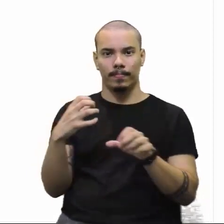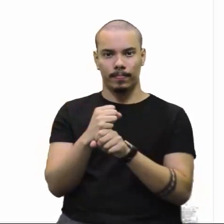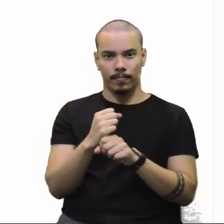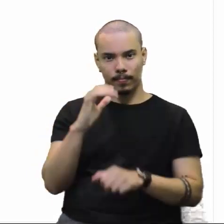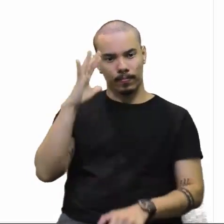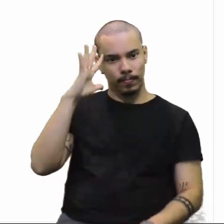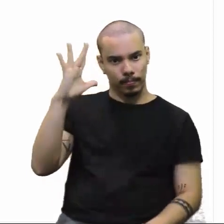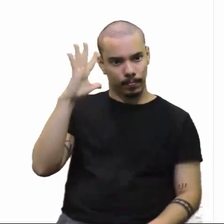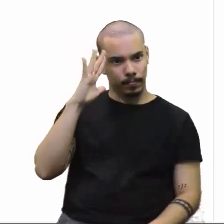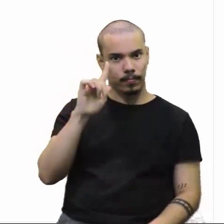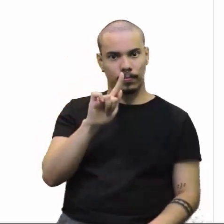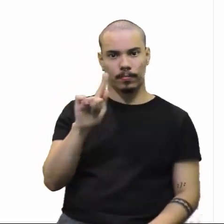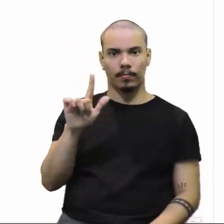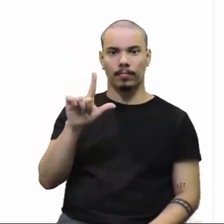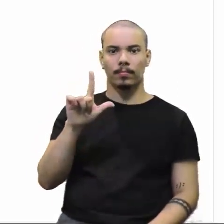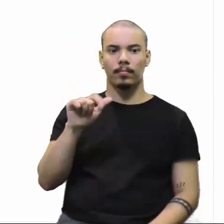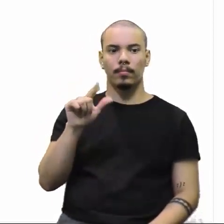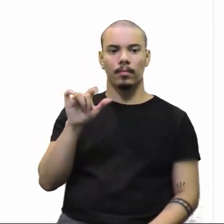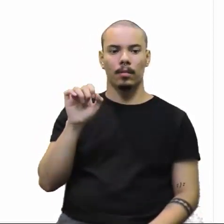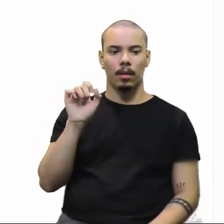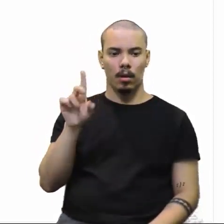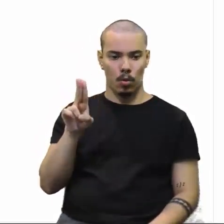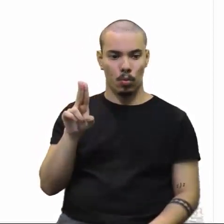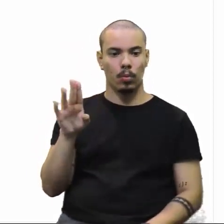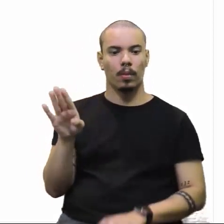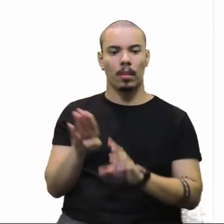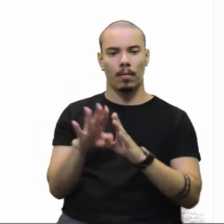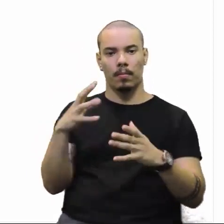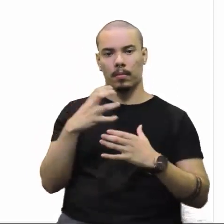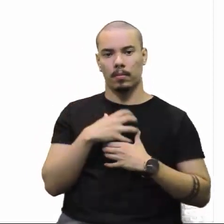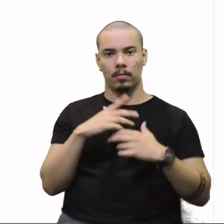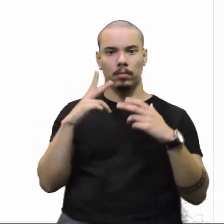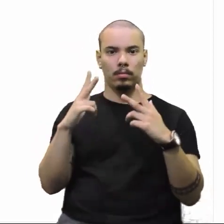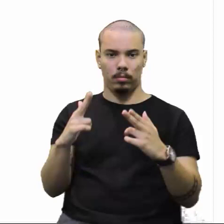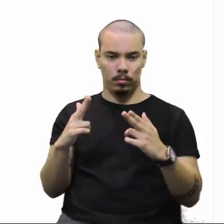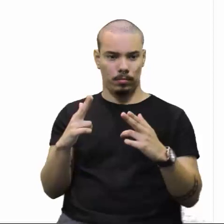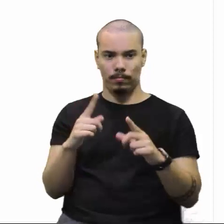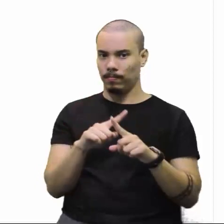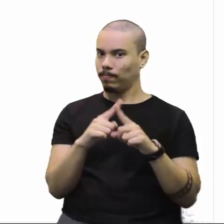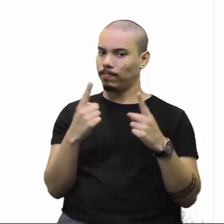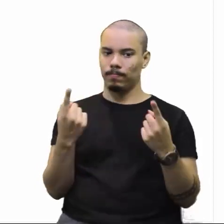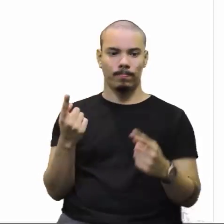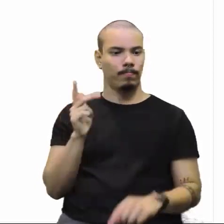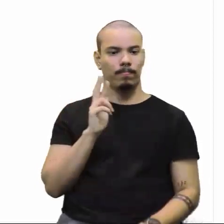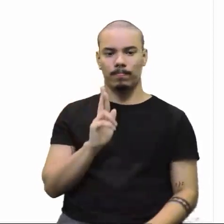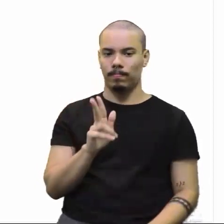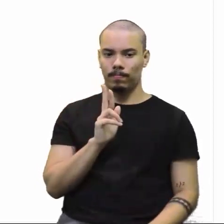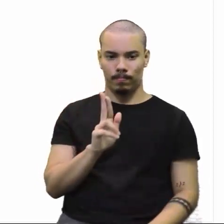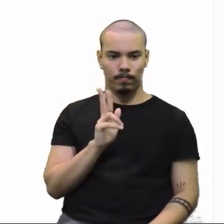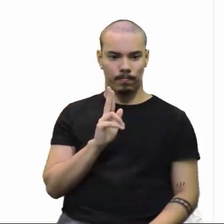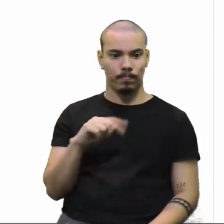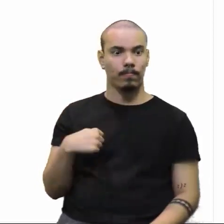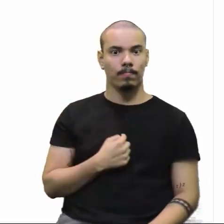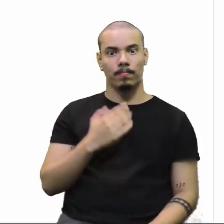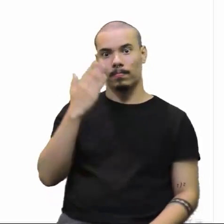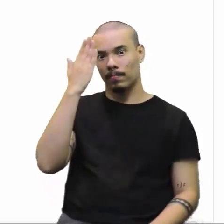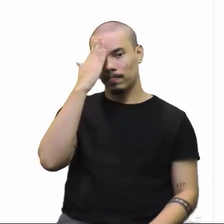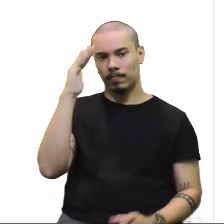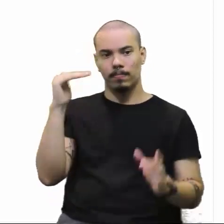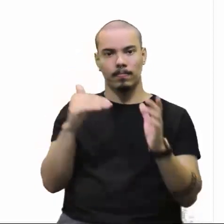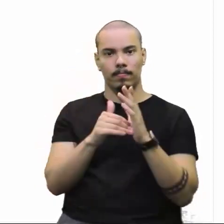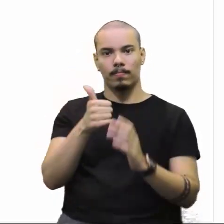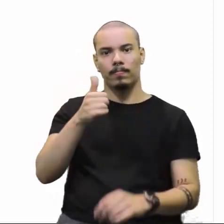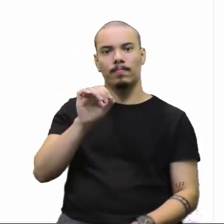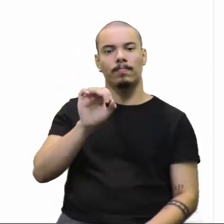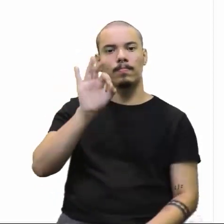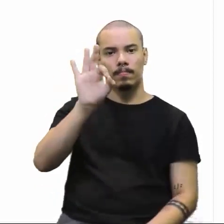Então seria a mesma direção e mesmo sentido somariam, mas isso aí nós vimos que é até 10% da velocidade da